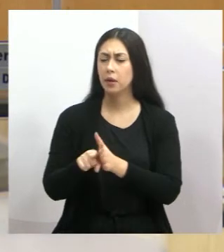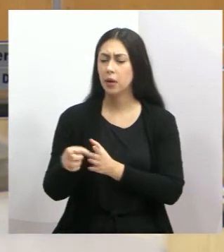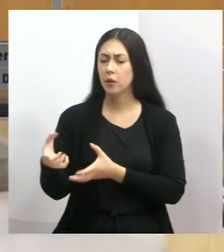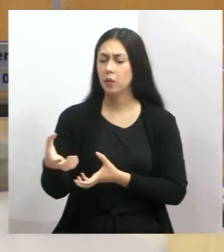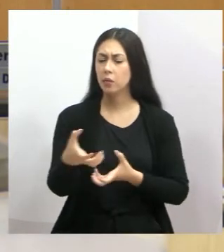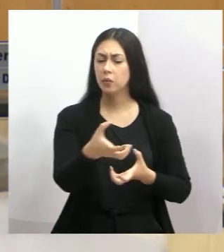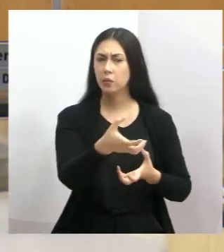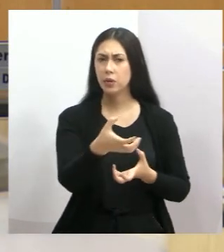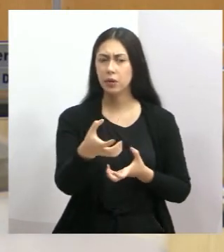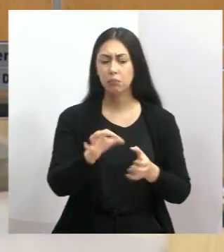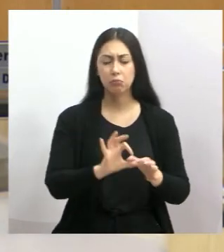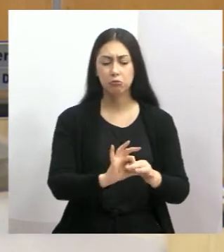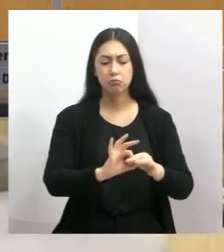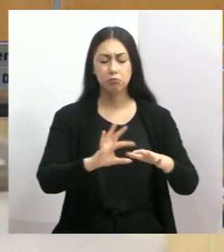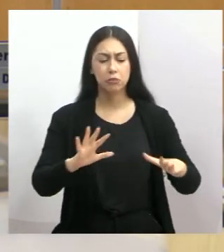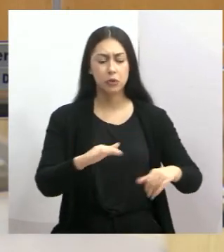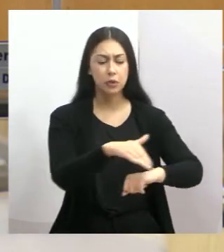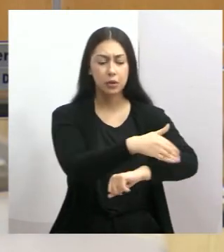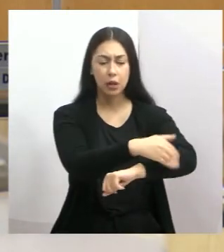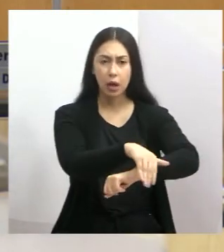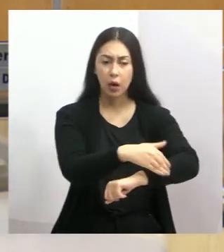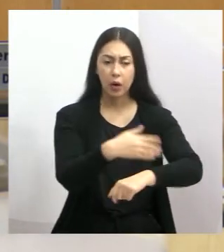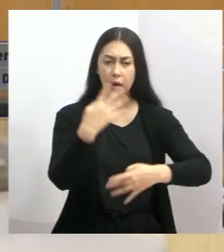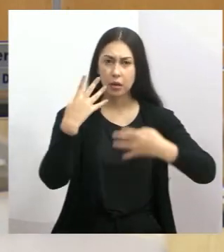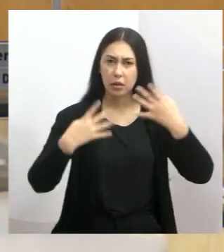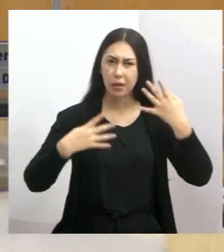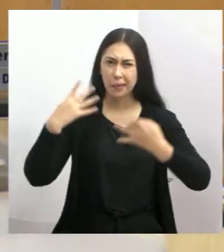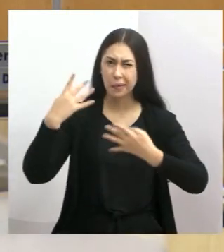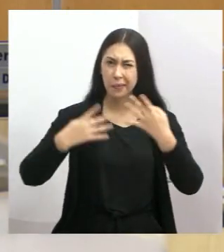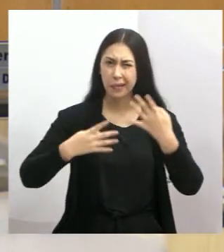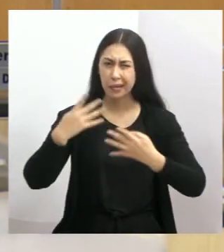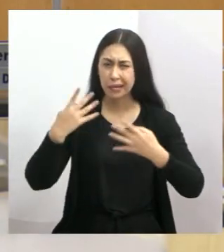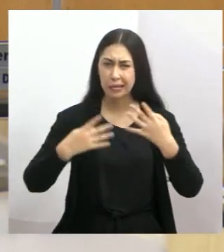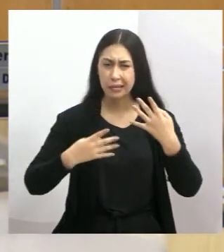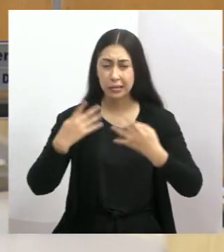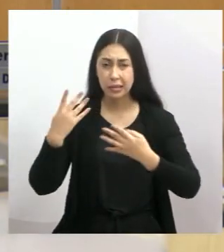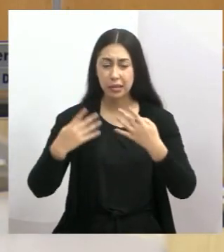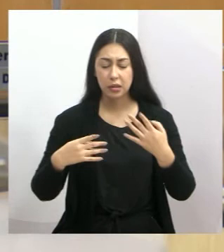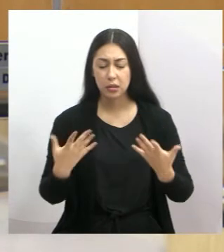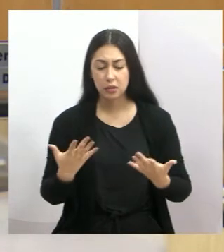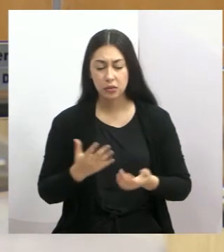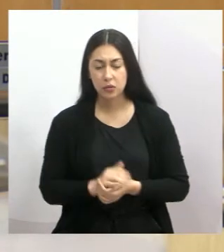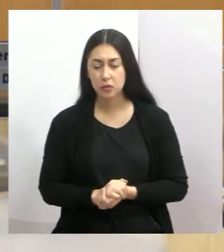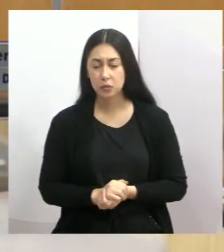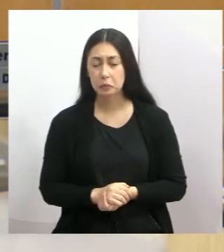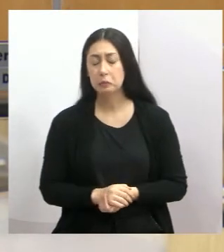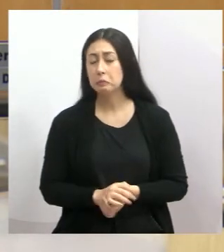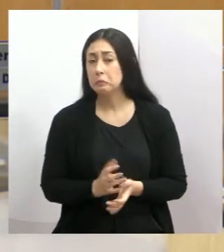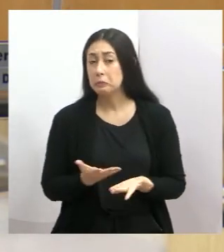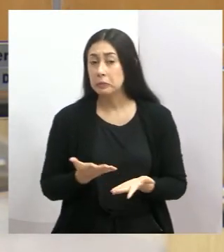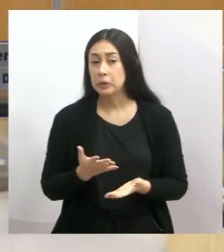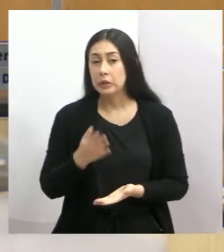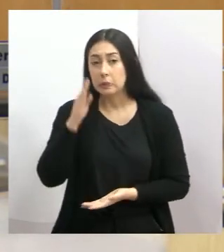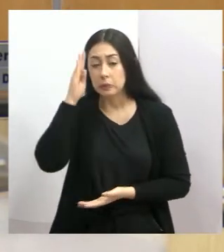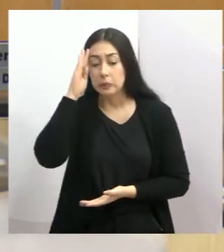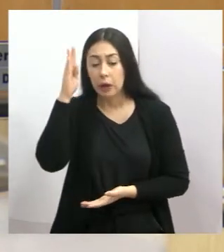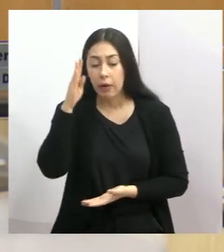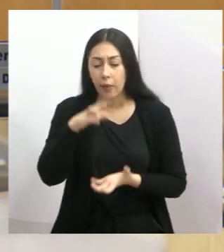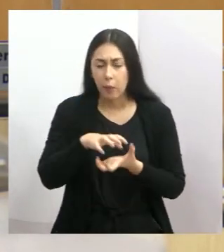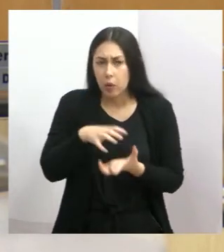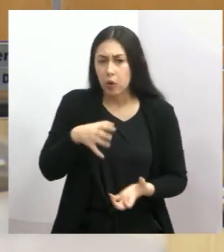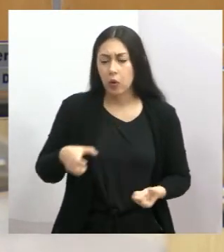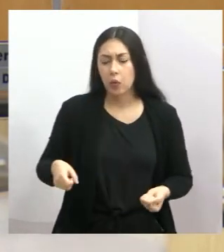expostas nas calçadas dificultando a passagem de pedestres especialmente idosos e cadeirantes Qual é a